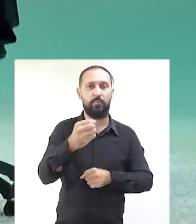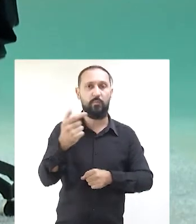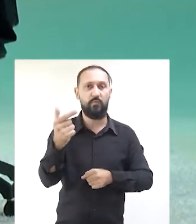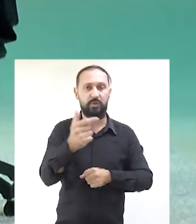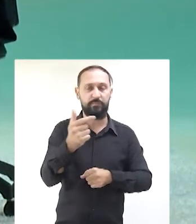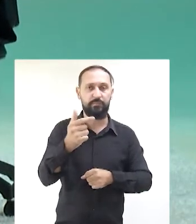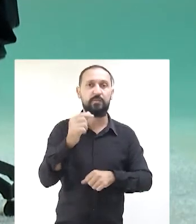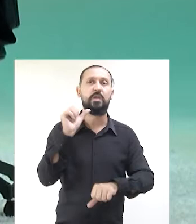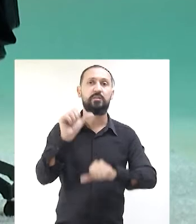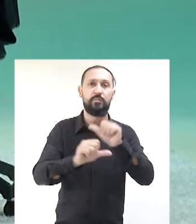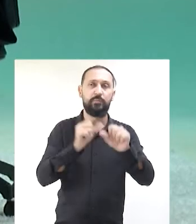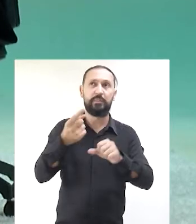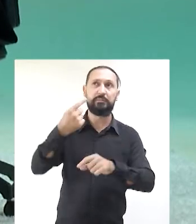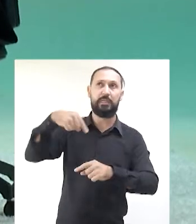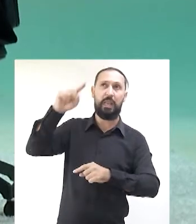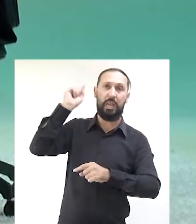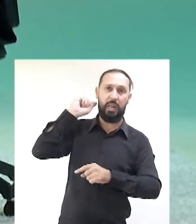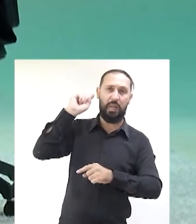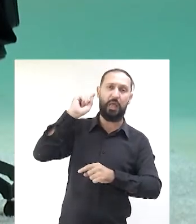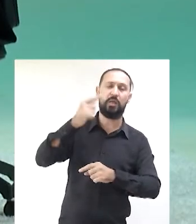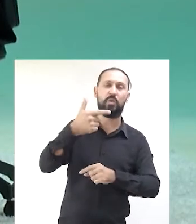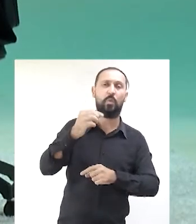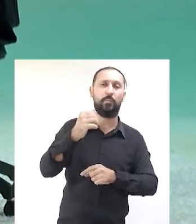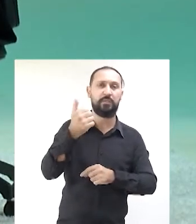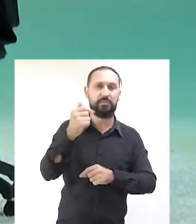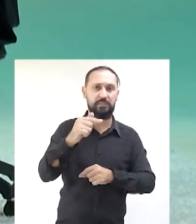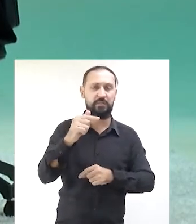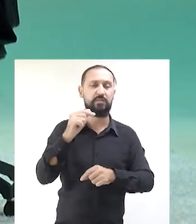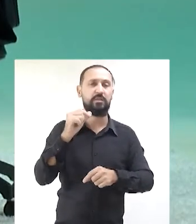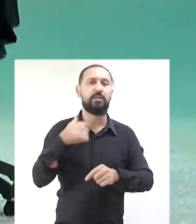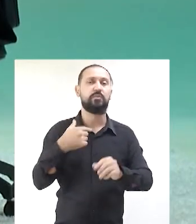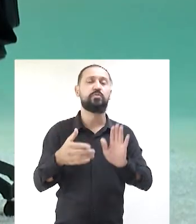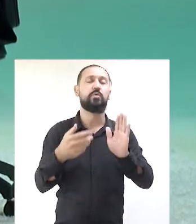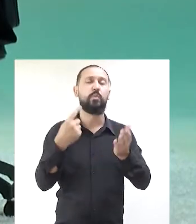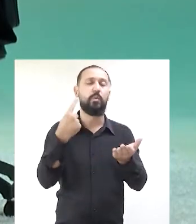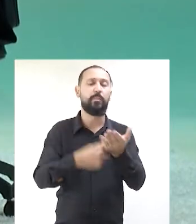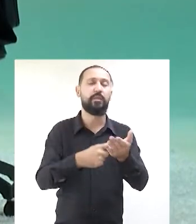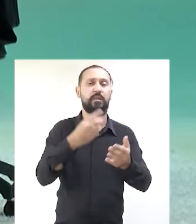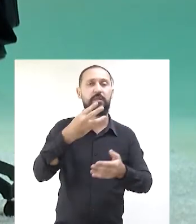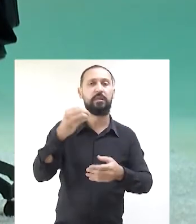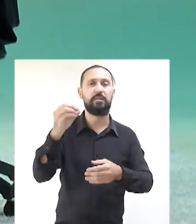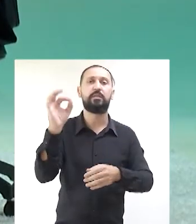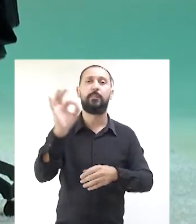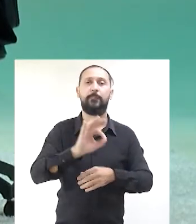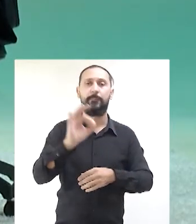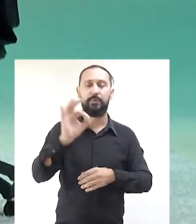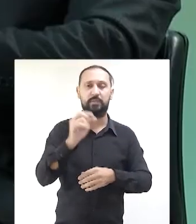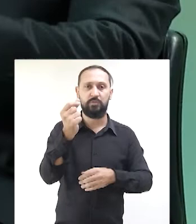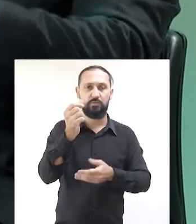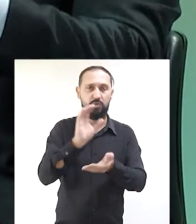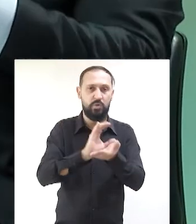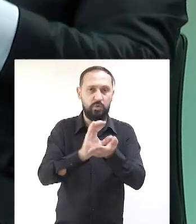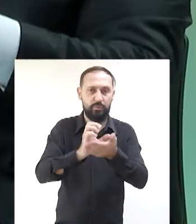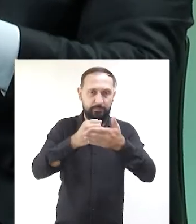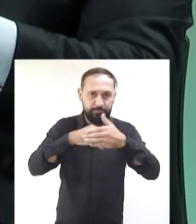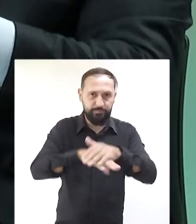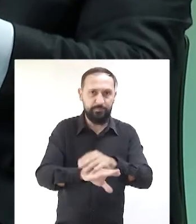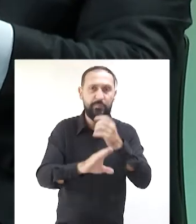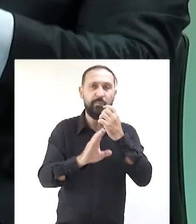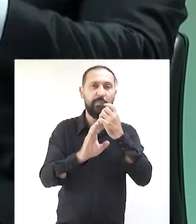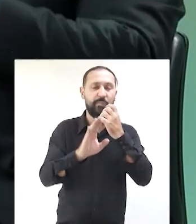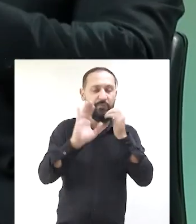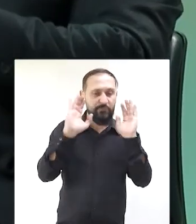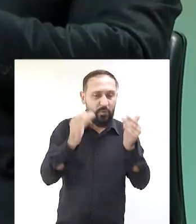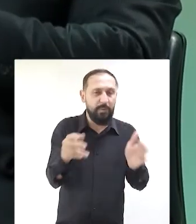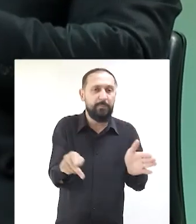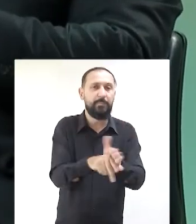Já na mini-reforma de 2017, já havia sido estabelecido um percentual de 30% desse fundo eleitoral e do Fundo Especial de